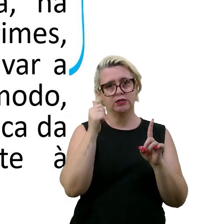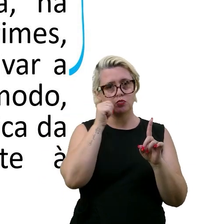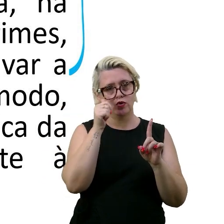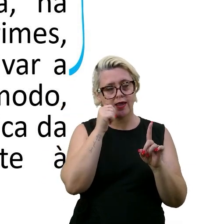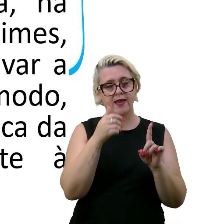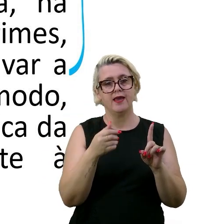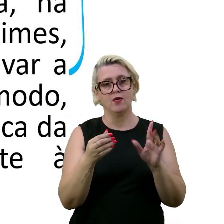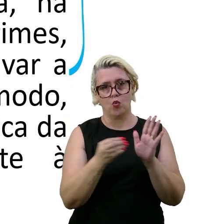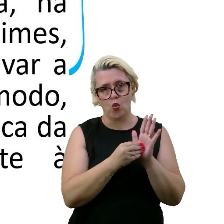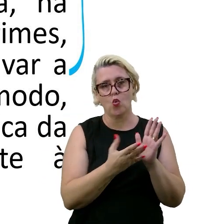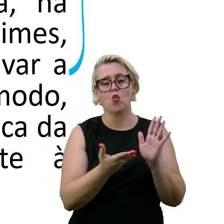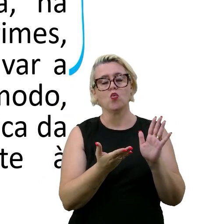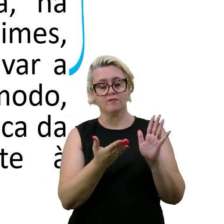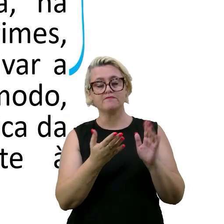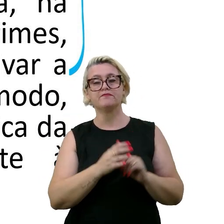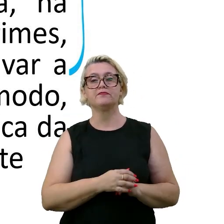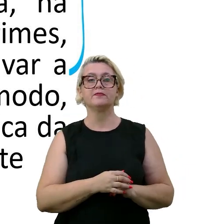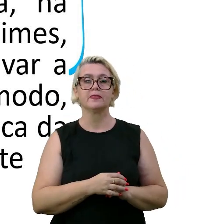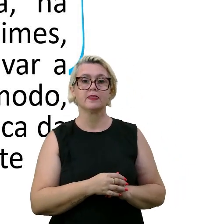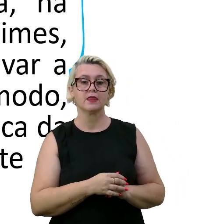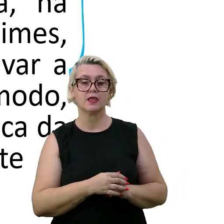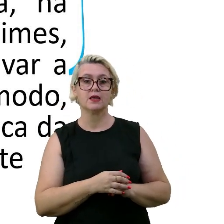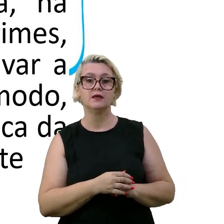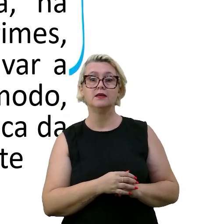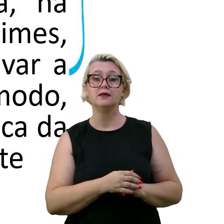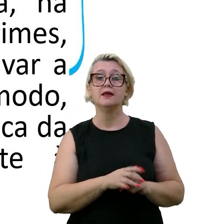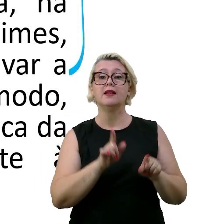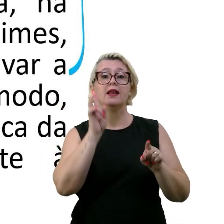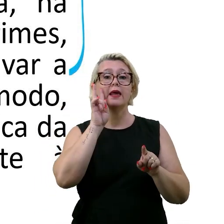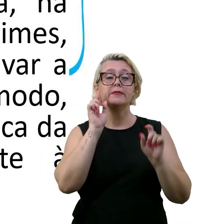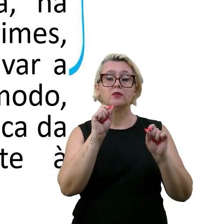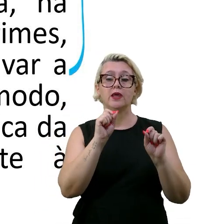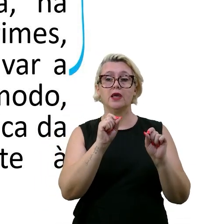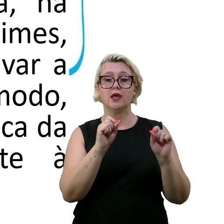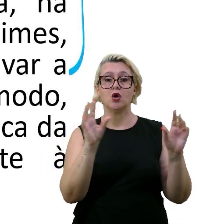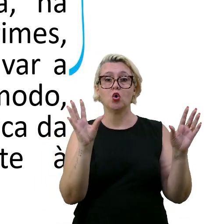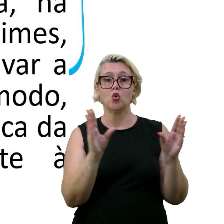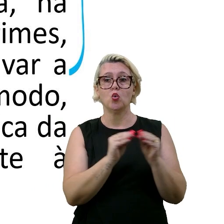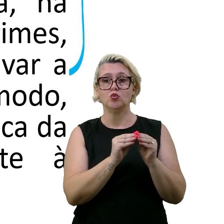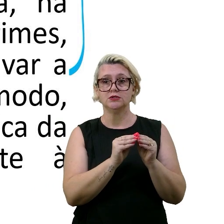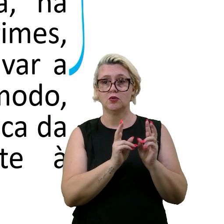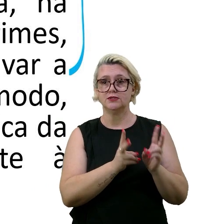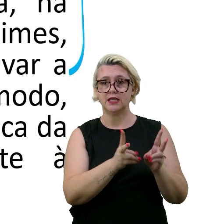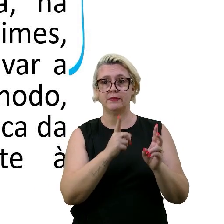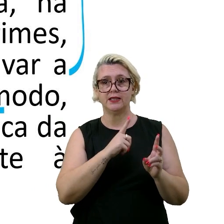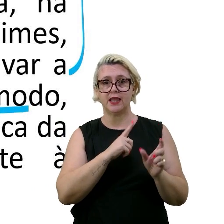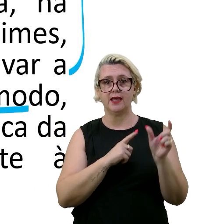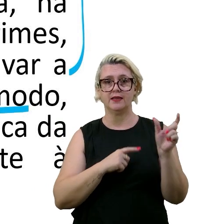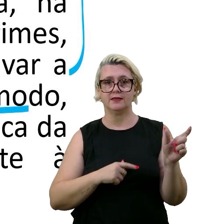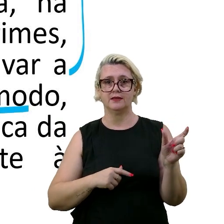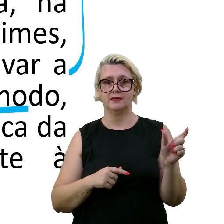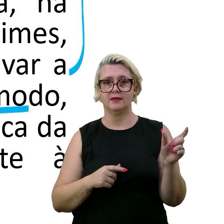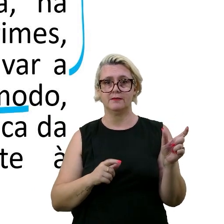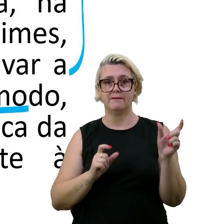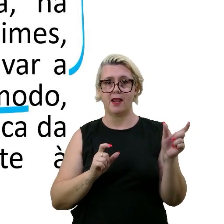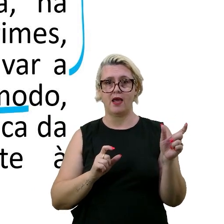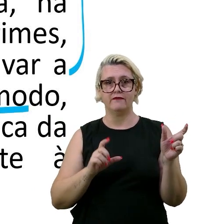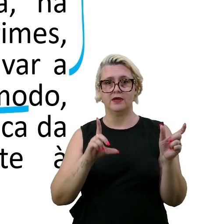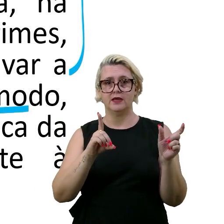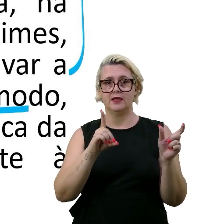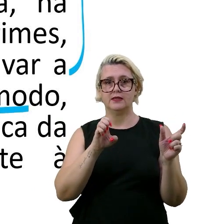evidencia-se, lembrando que a conclusão sempre vai começar com um operador aí argumentativo